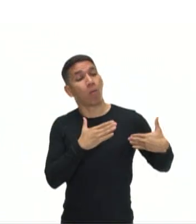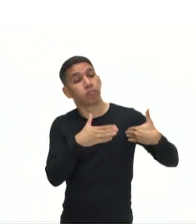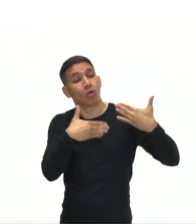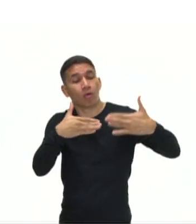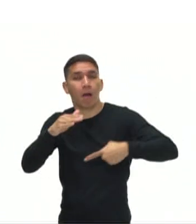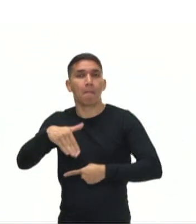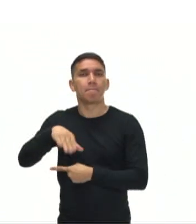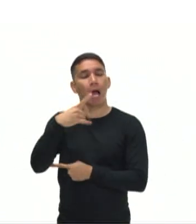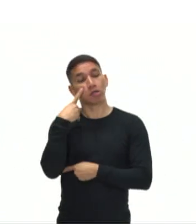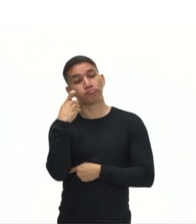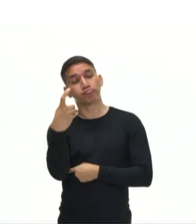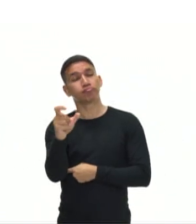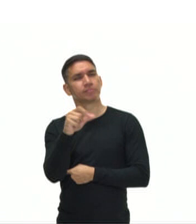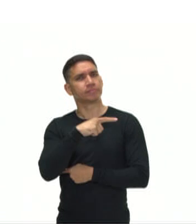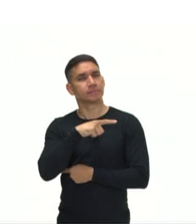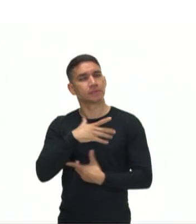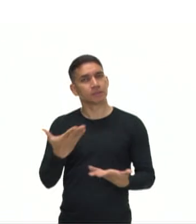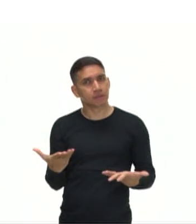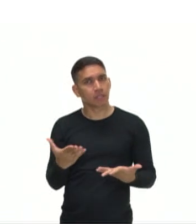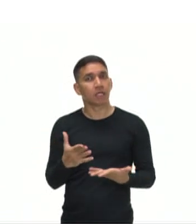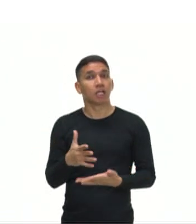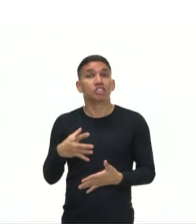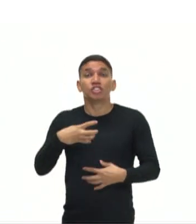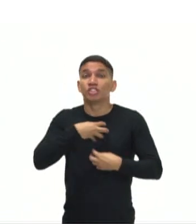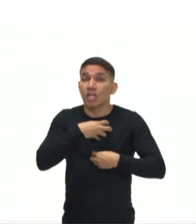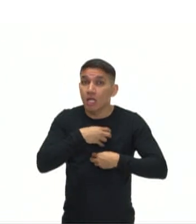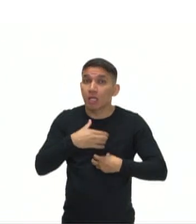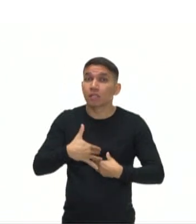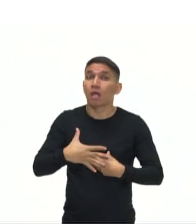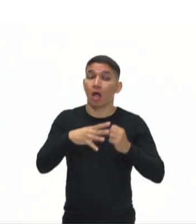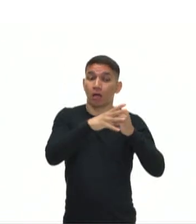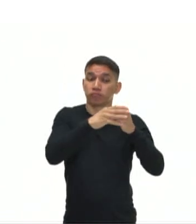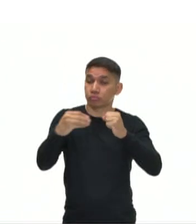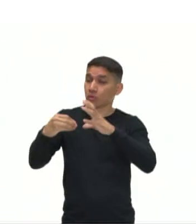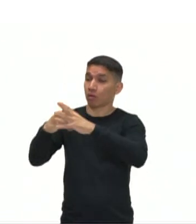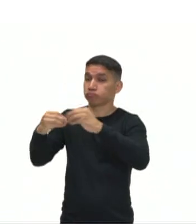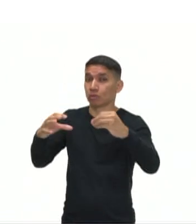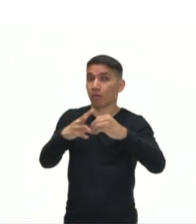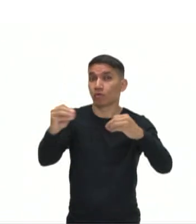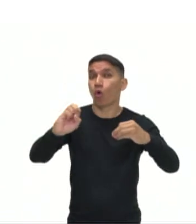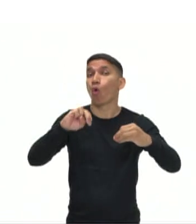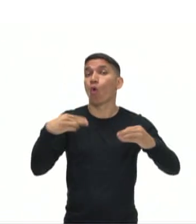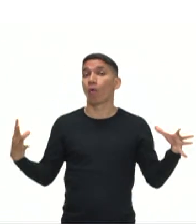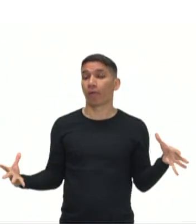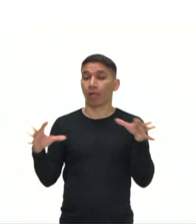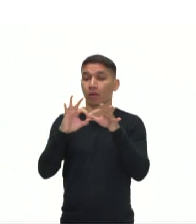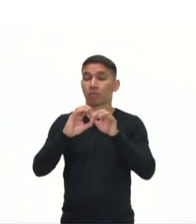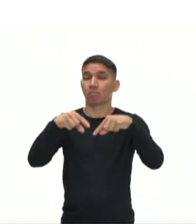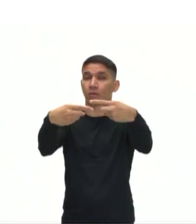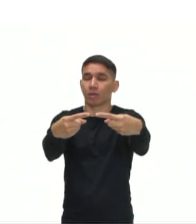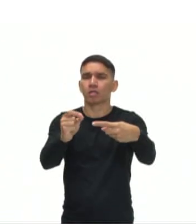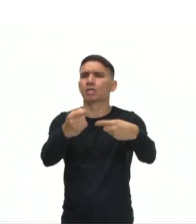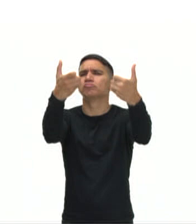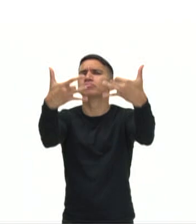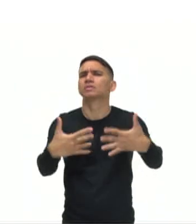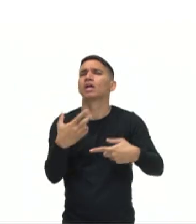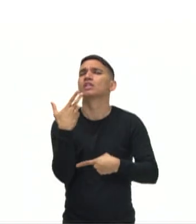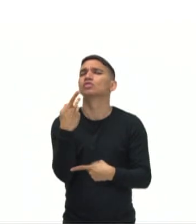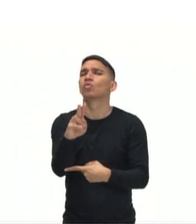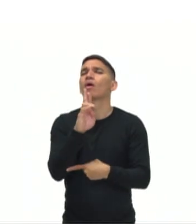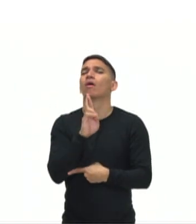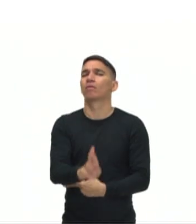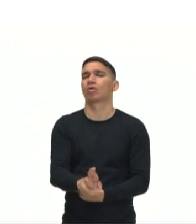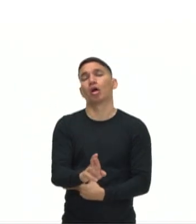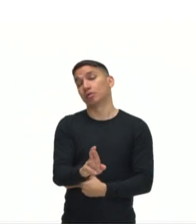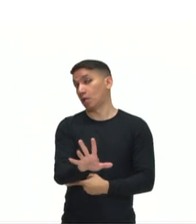processos é mais interessante? De forma assexuada ou sexuada? Justifique a sua resposta